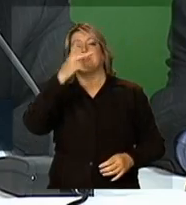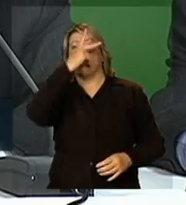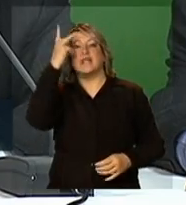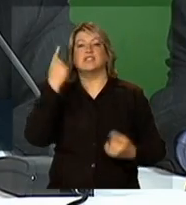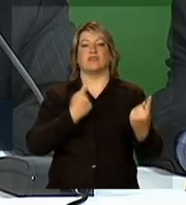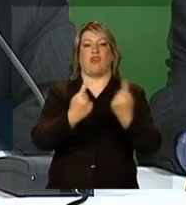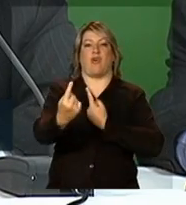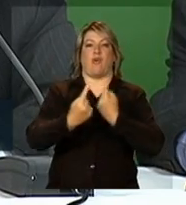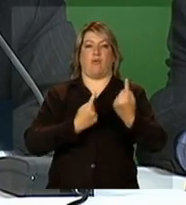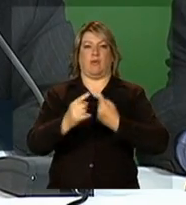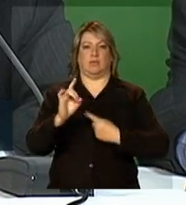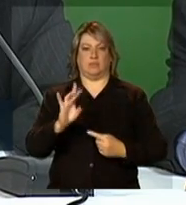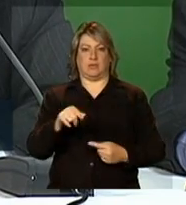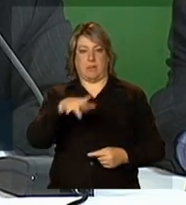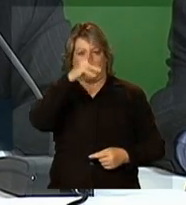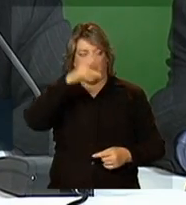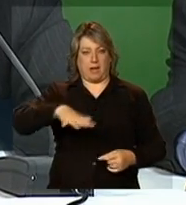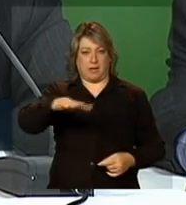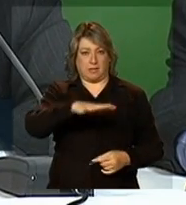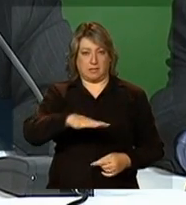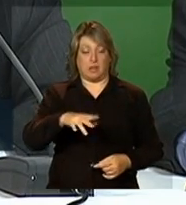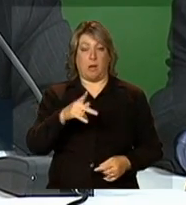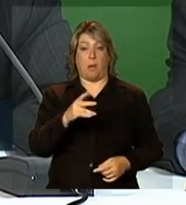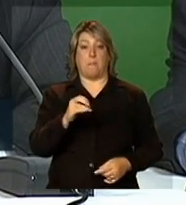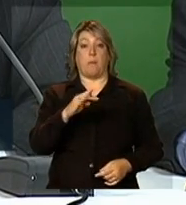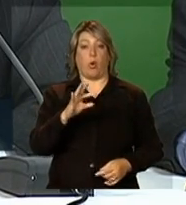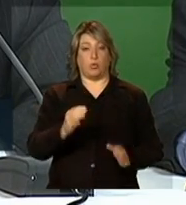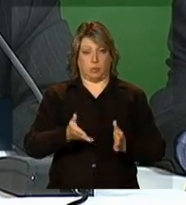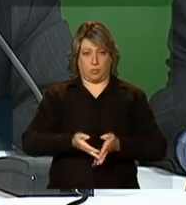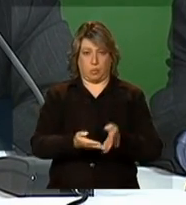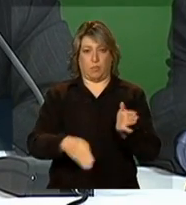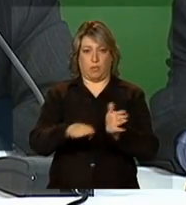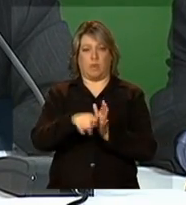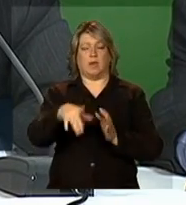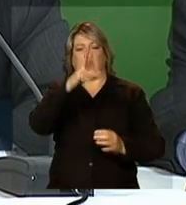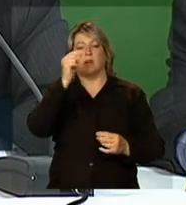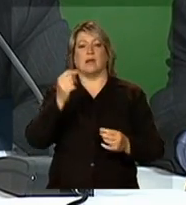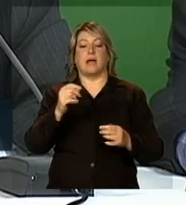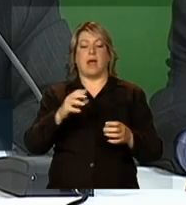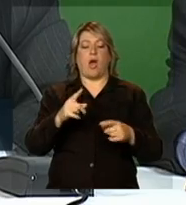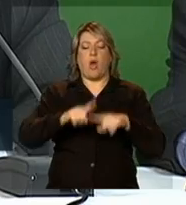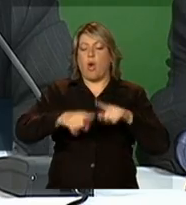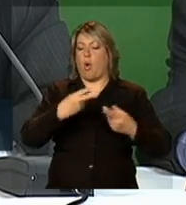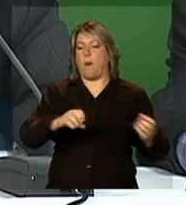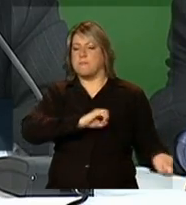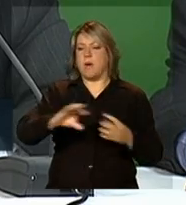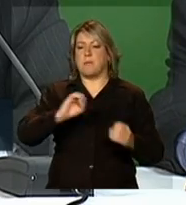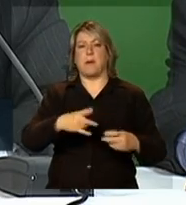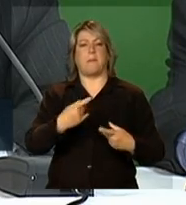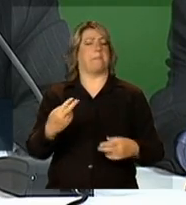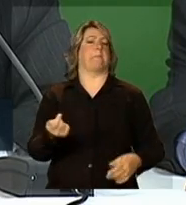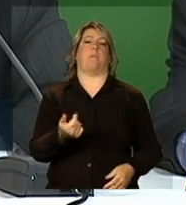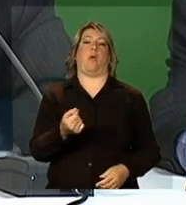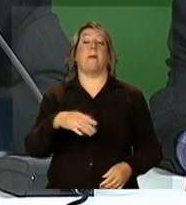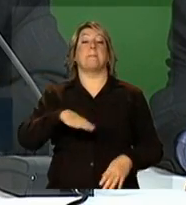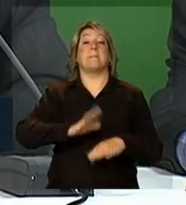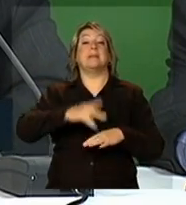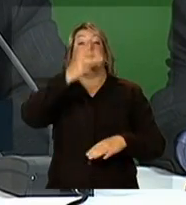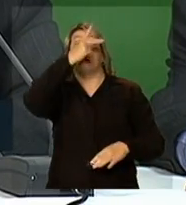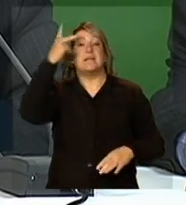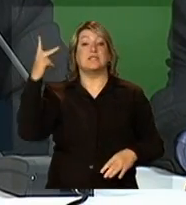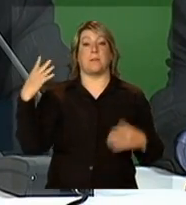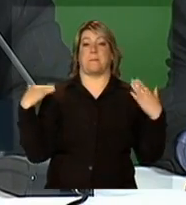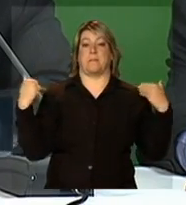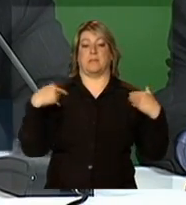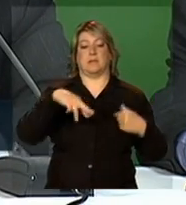Manaus, esse das proximidades de Manaus. O porto de Manaus hoje movimenta muito pouca carga, é mais passageiros. O que tem hoje em